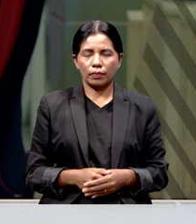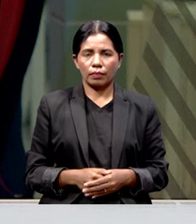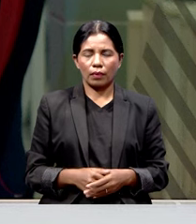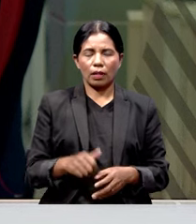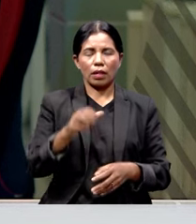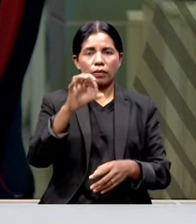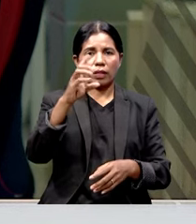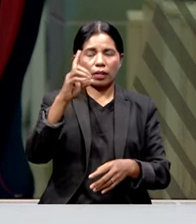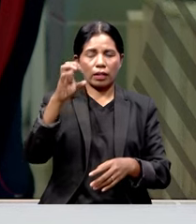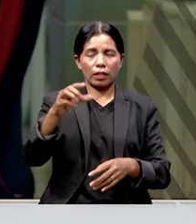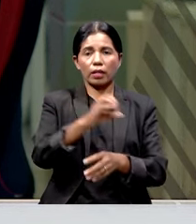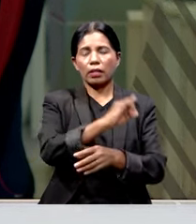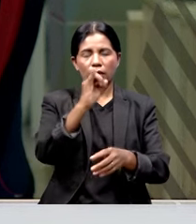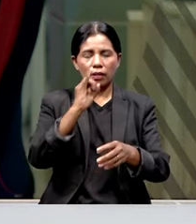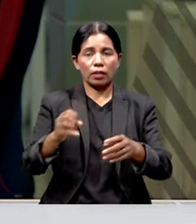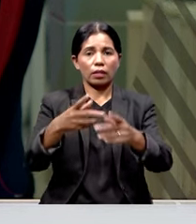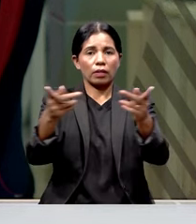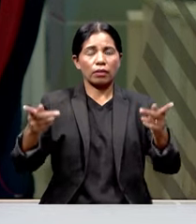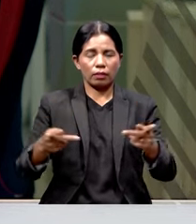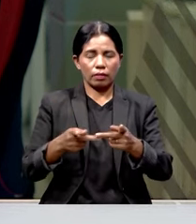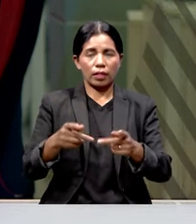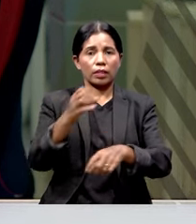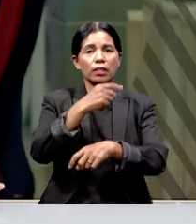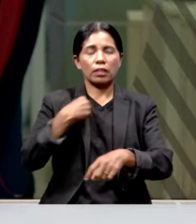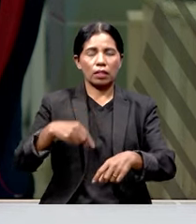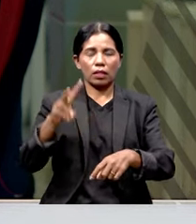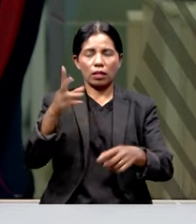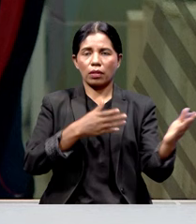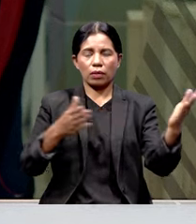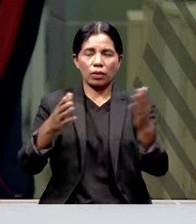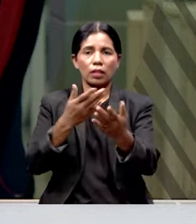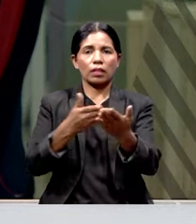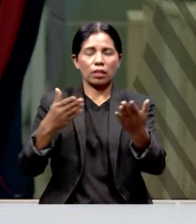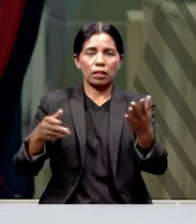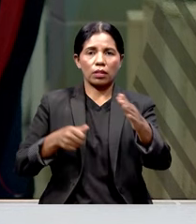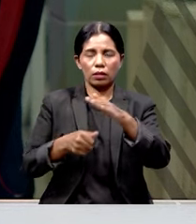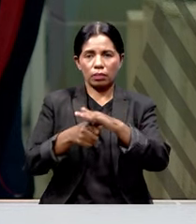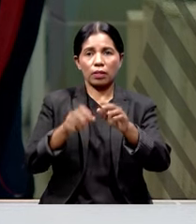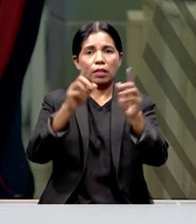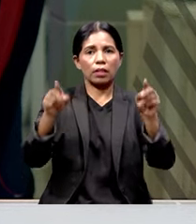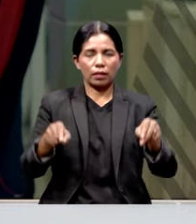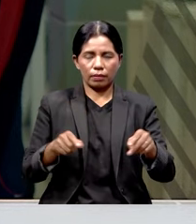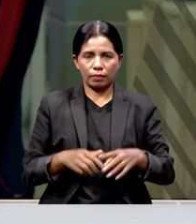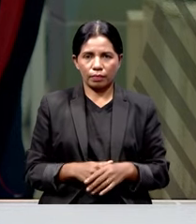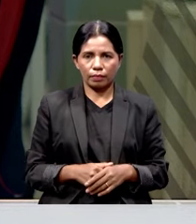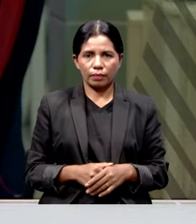Alfândega identifica armazém chinês na rua, a tamassação ilegal, caixa dos interesses.